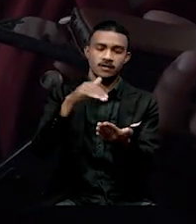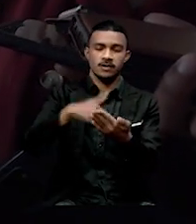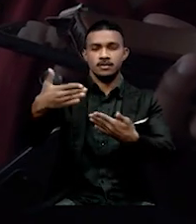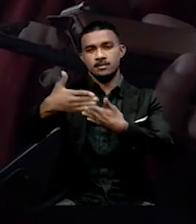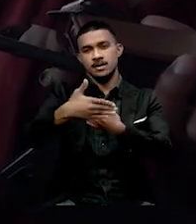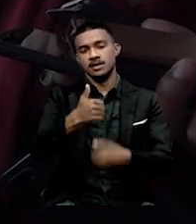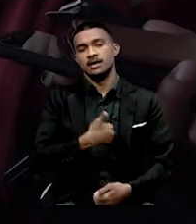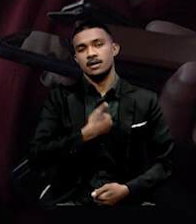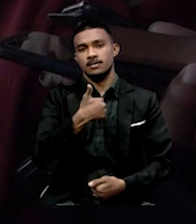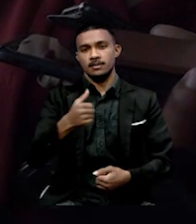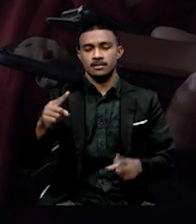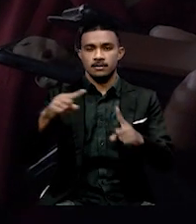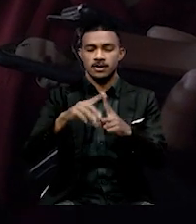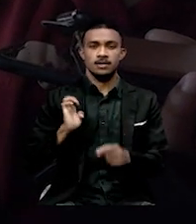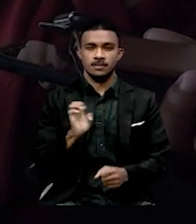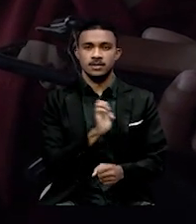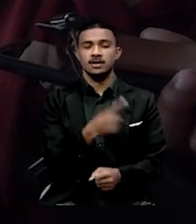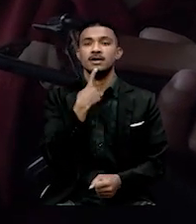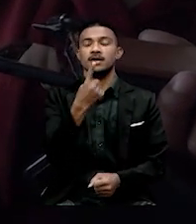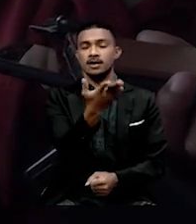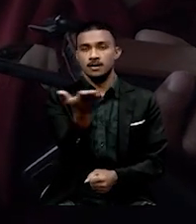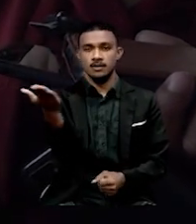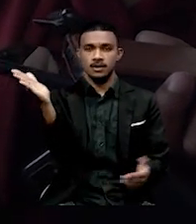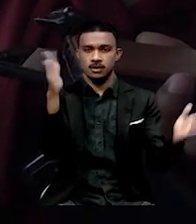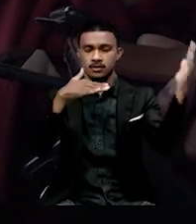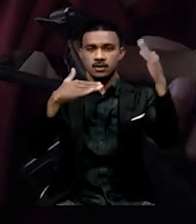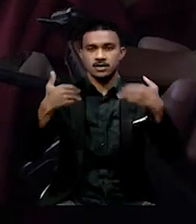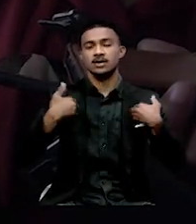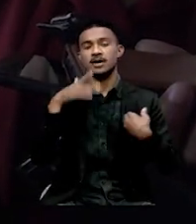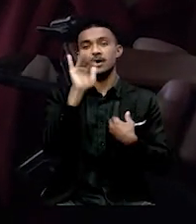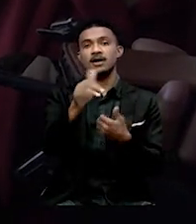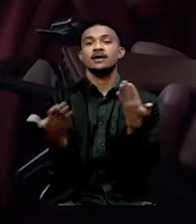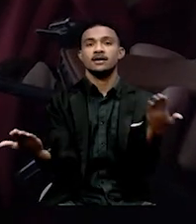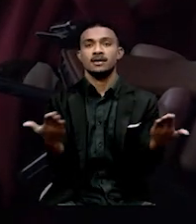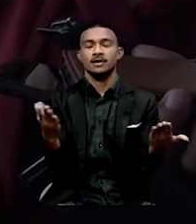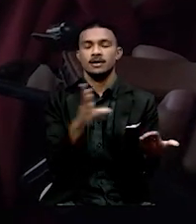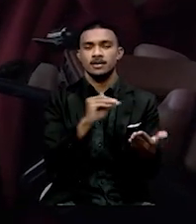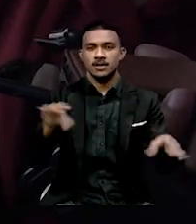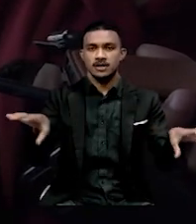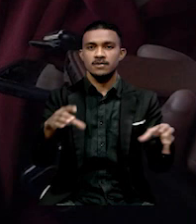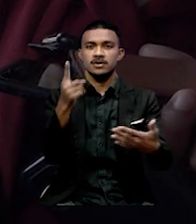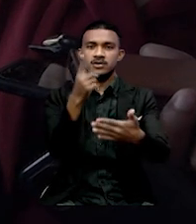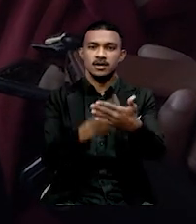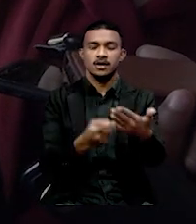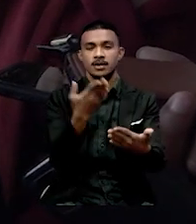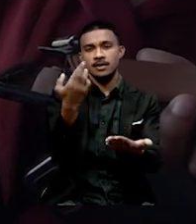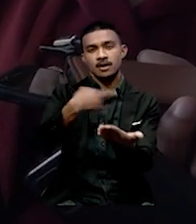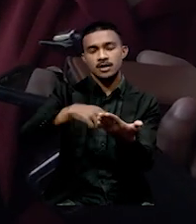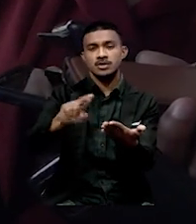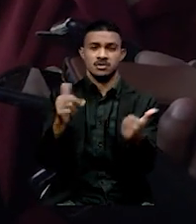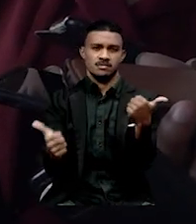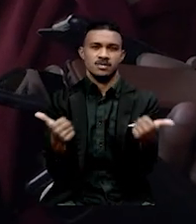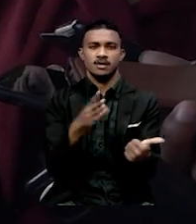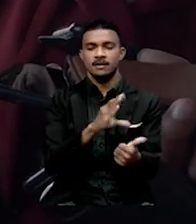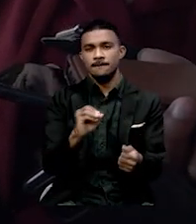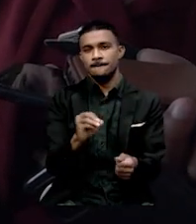embaixada, até a minha condições, a minha RNB, serviço de saída, a minha registro galai, mas é